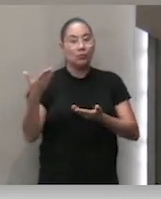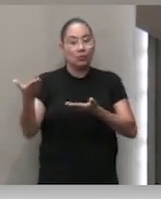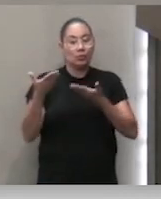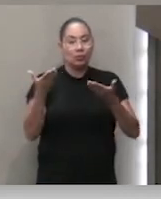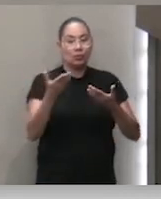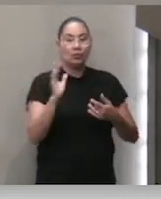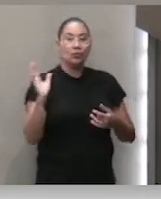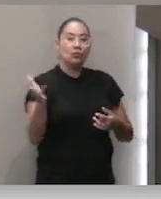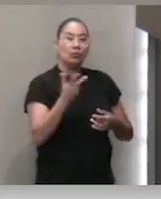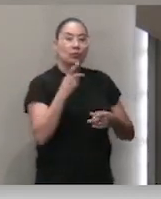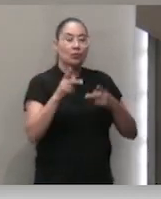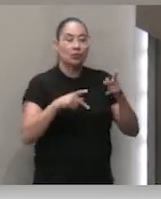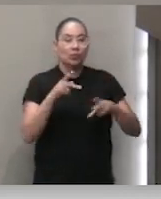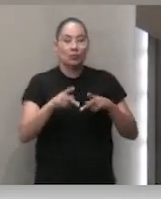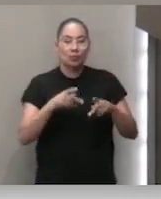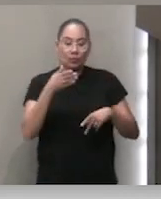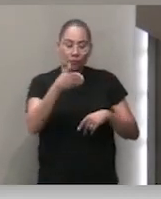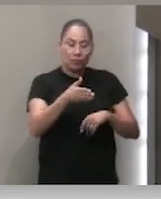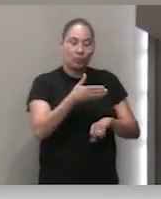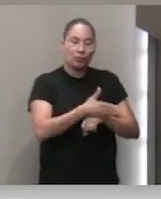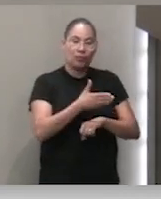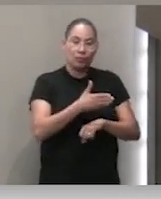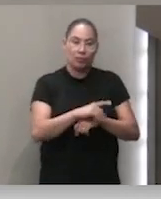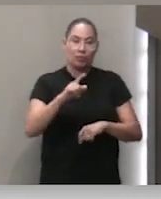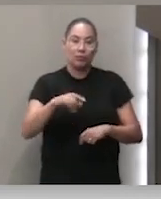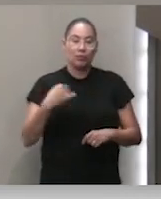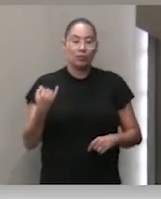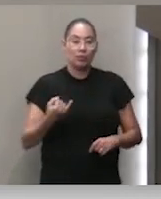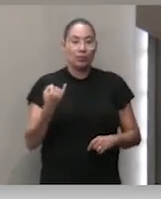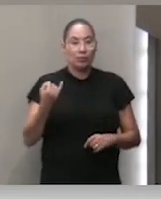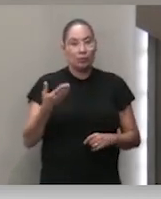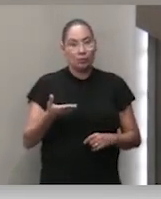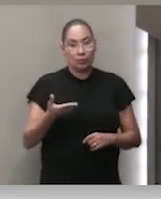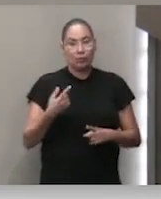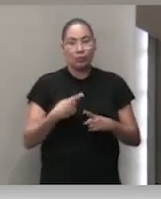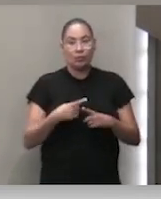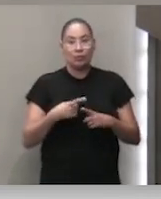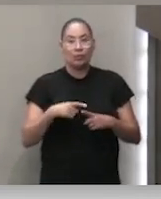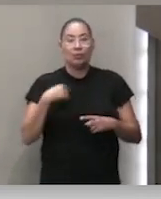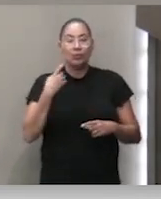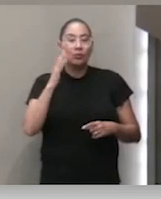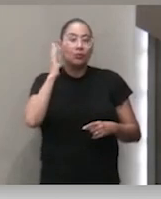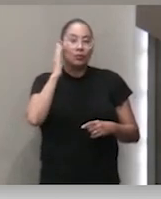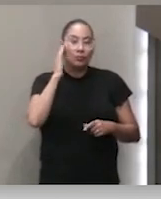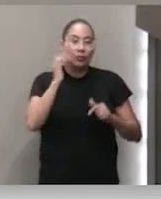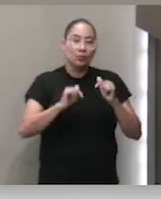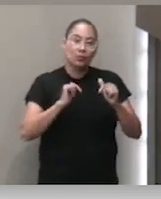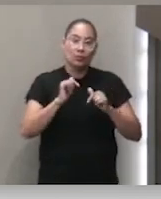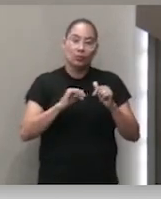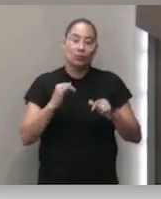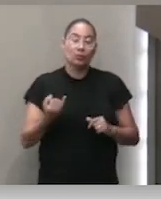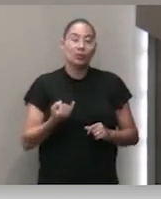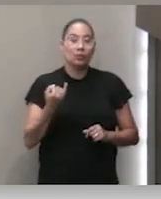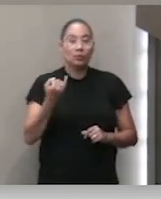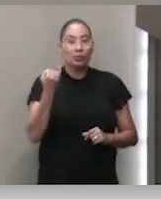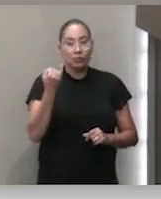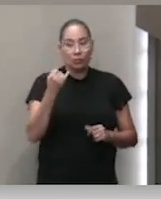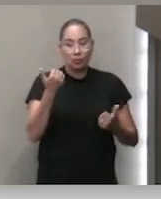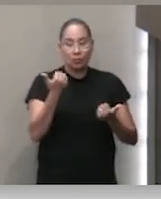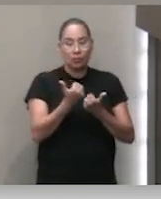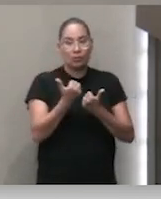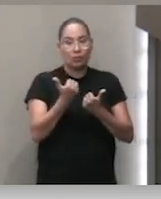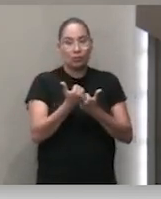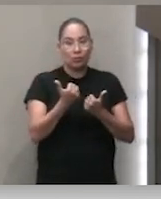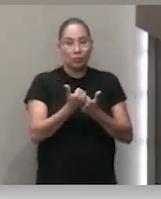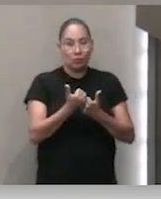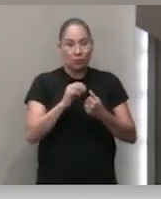toda a população aí que vá participar, que é muito importante isso, porque nós sabemos o trabalho importante que é de uma diretoria